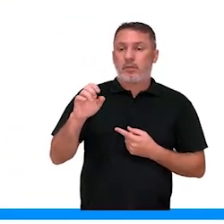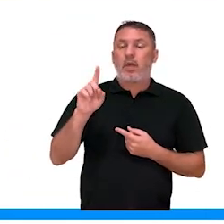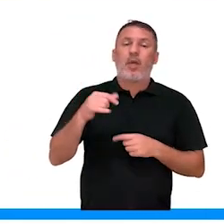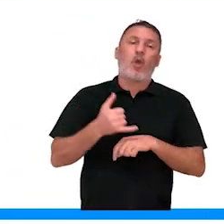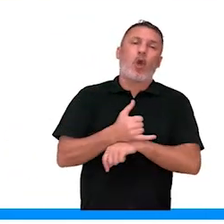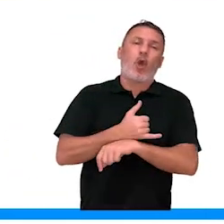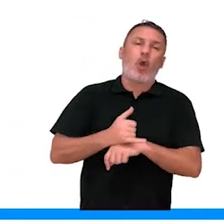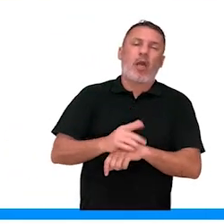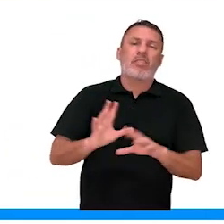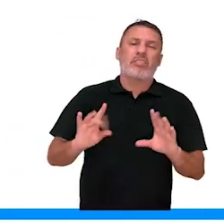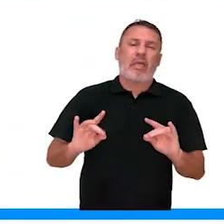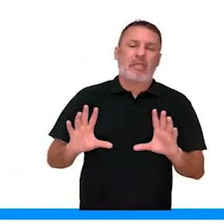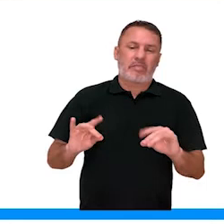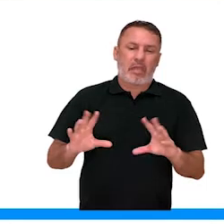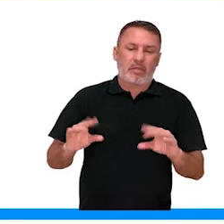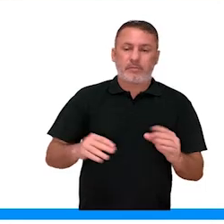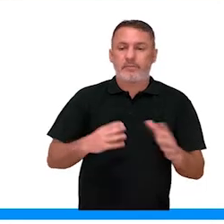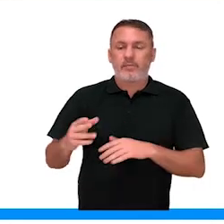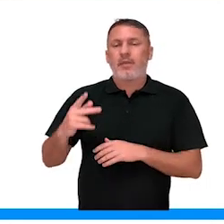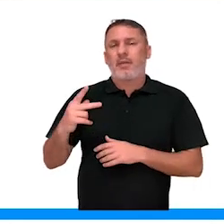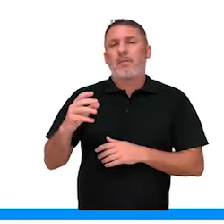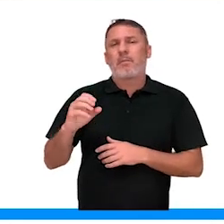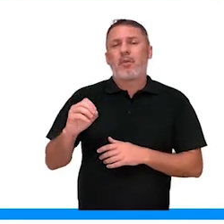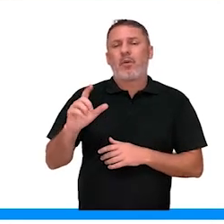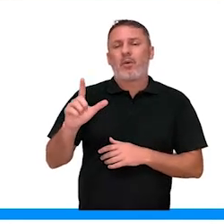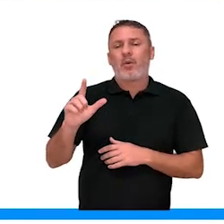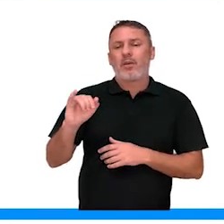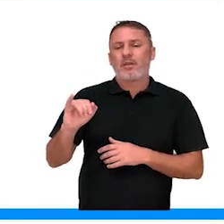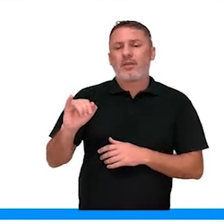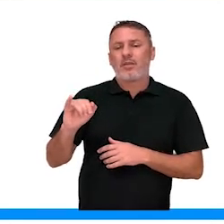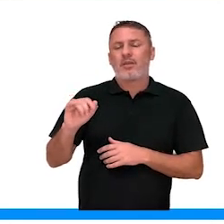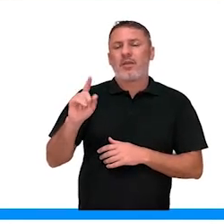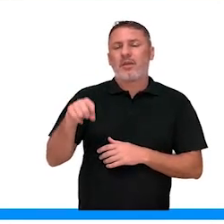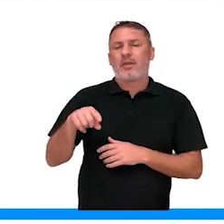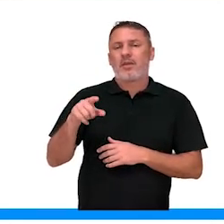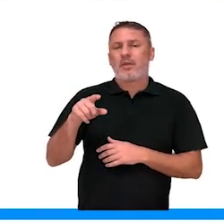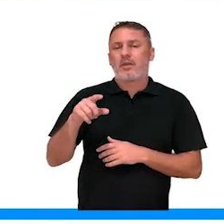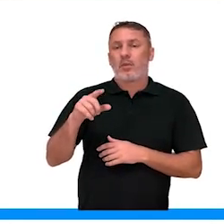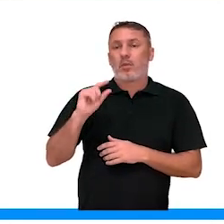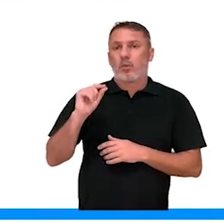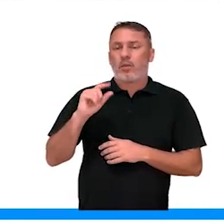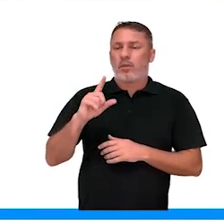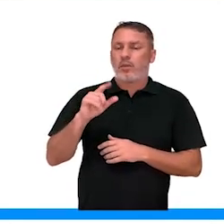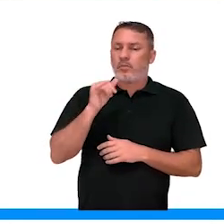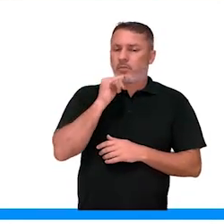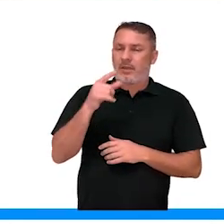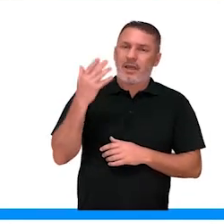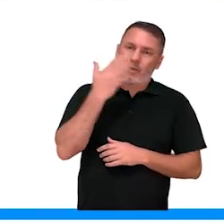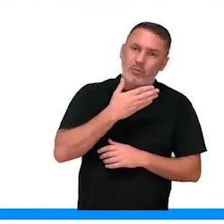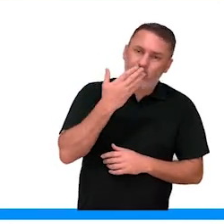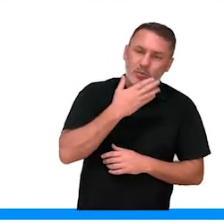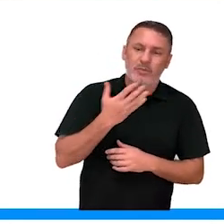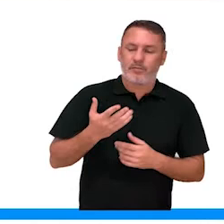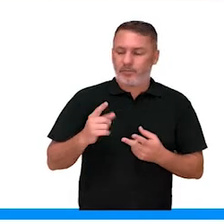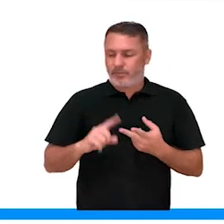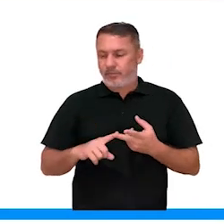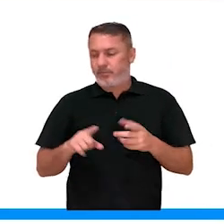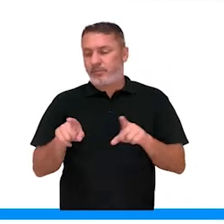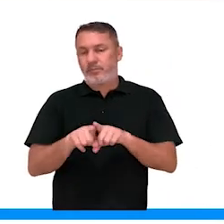óleos e gorduras, polissacarídeos, que são carboidratos de cadeia muito longa, né?